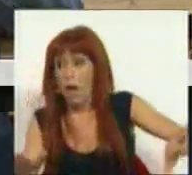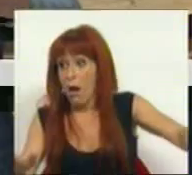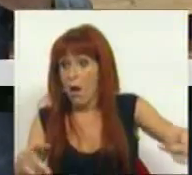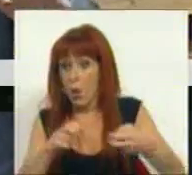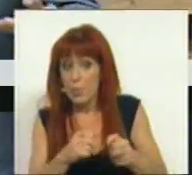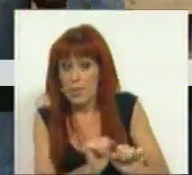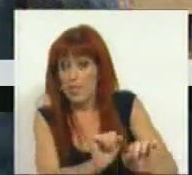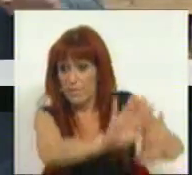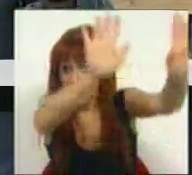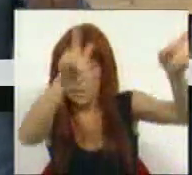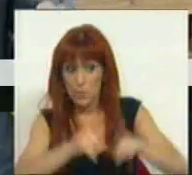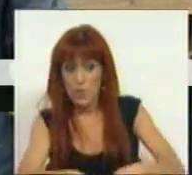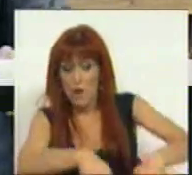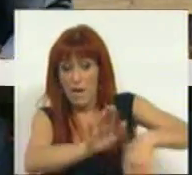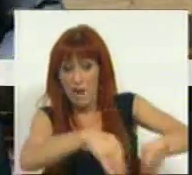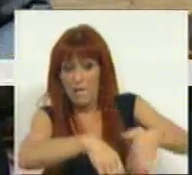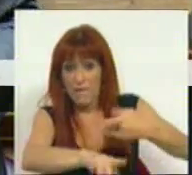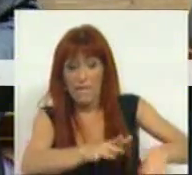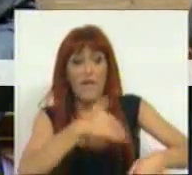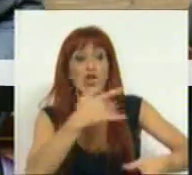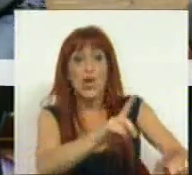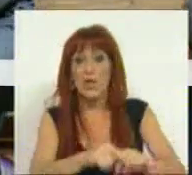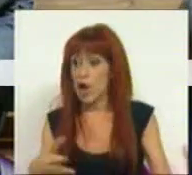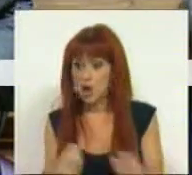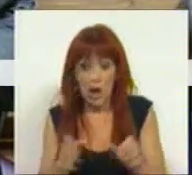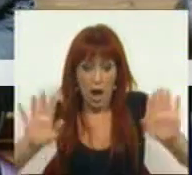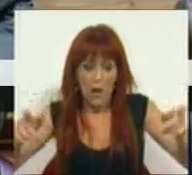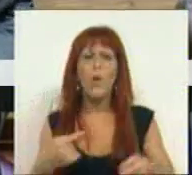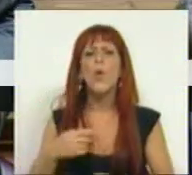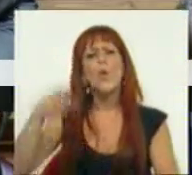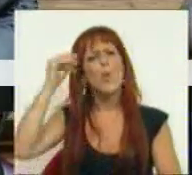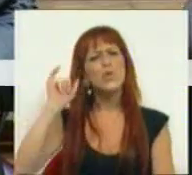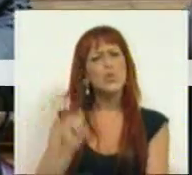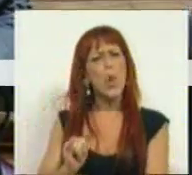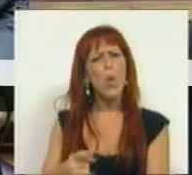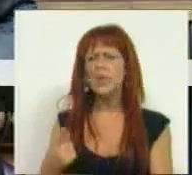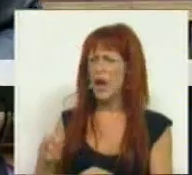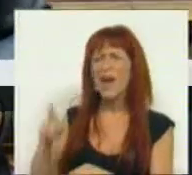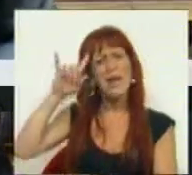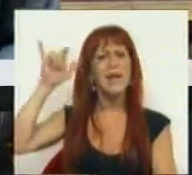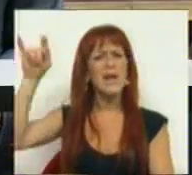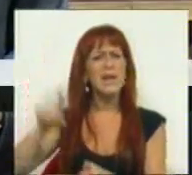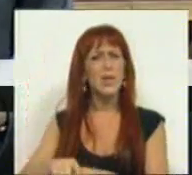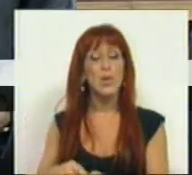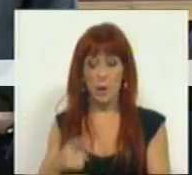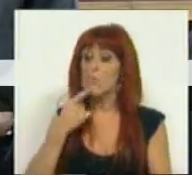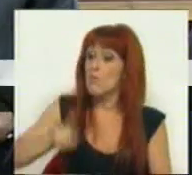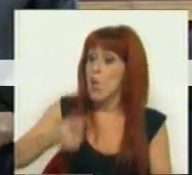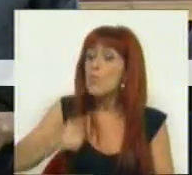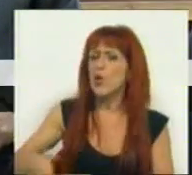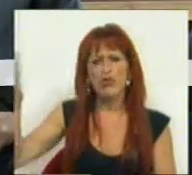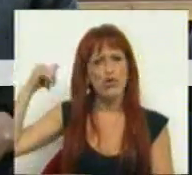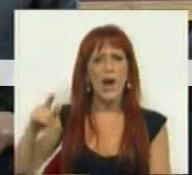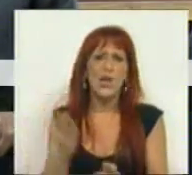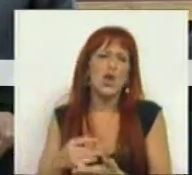o problema é vosso, afundem-se lá sozinhos, não nos levem juntos. Daqueles que esqueceram que essa tal ideia que repetiu, mas que já